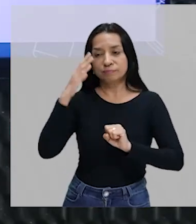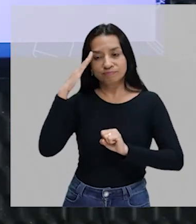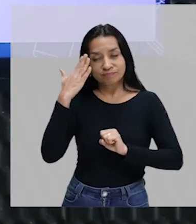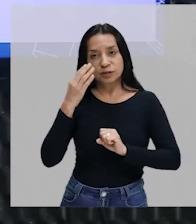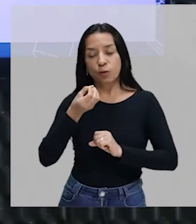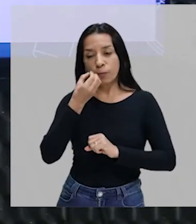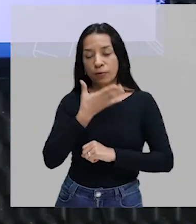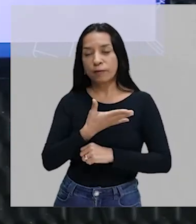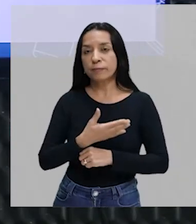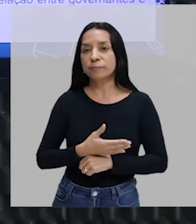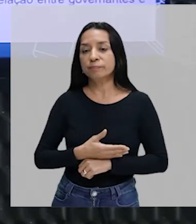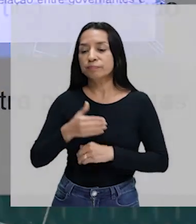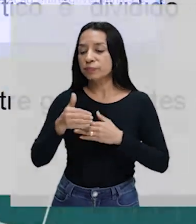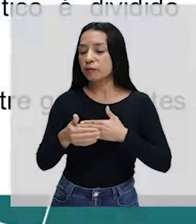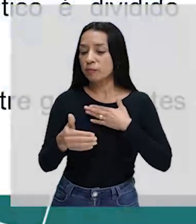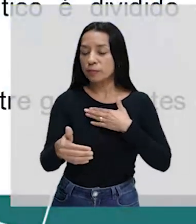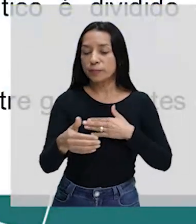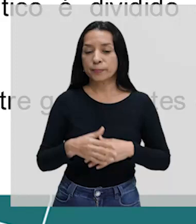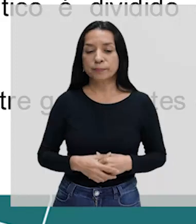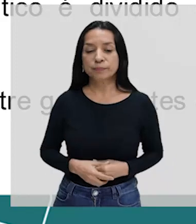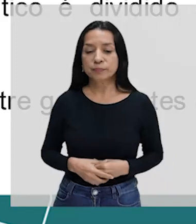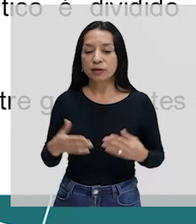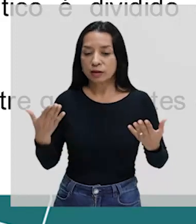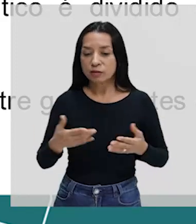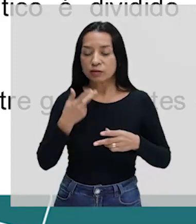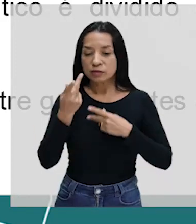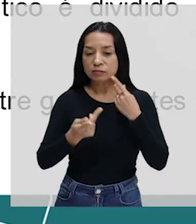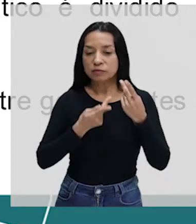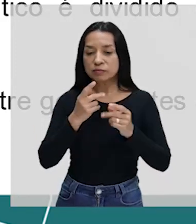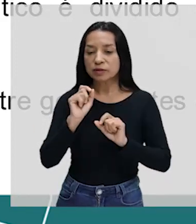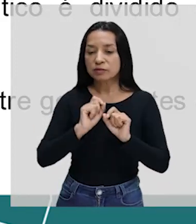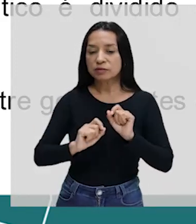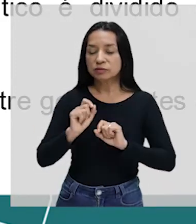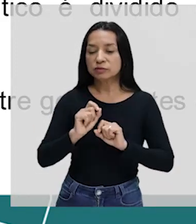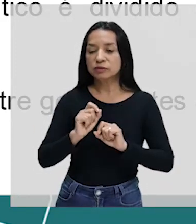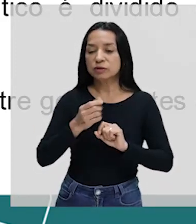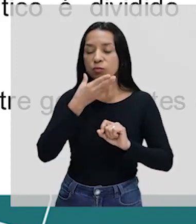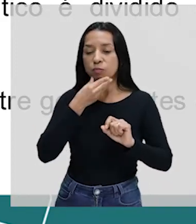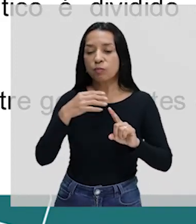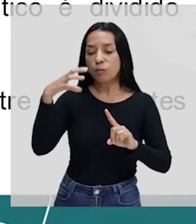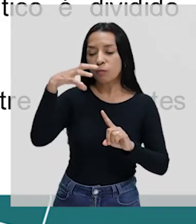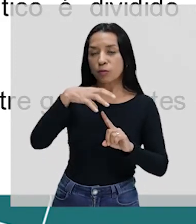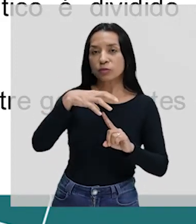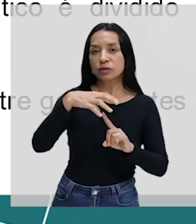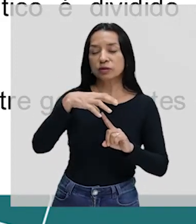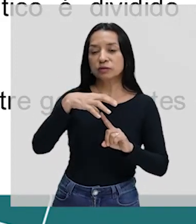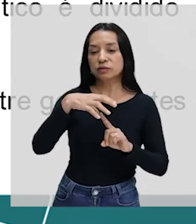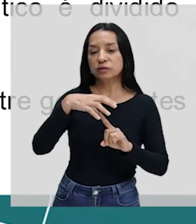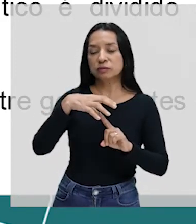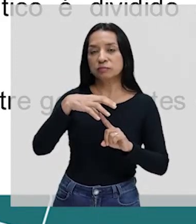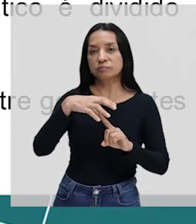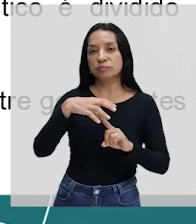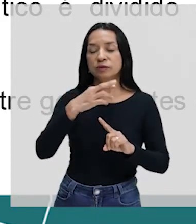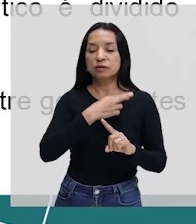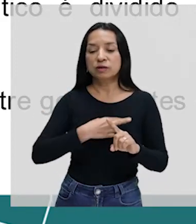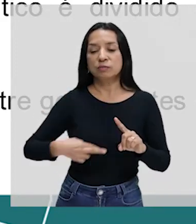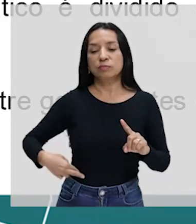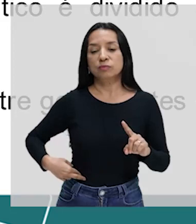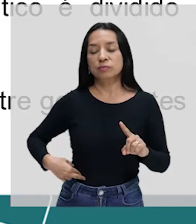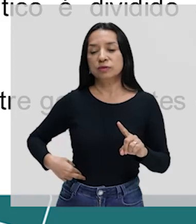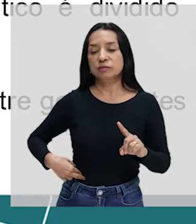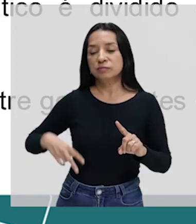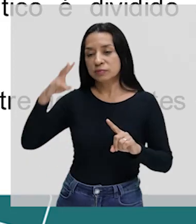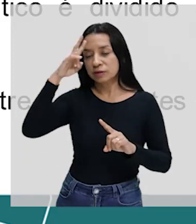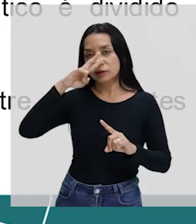bacana? Então vamos seguir adiante, porque agora a gente vai falar mesmo de monarquia e república. Para lembrar para você que o título